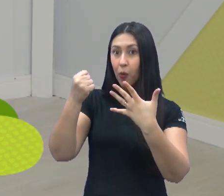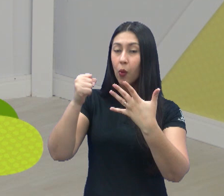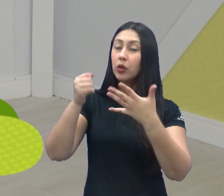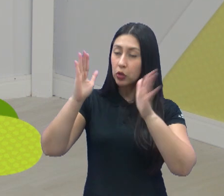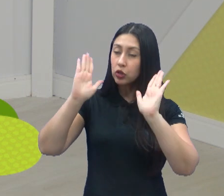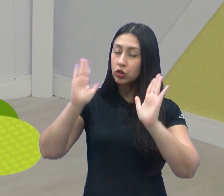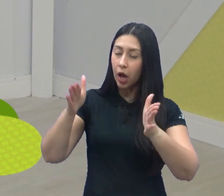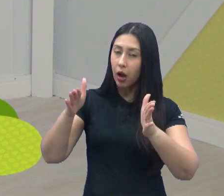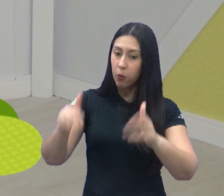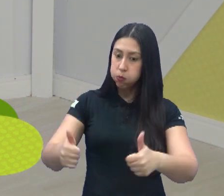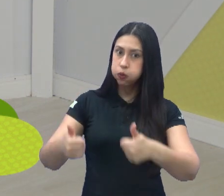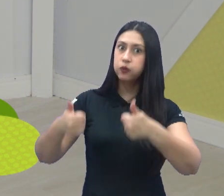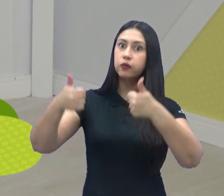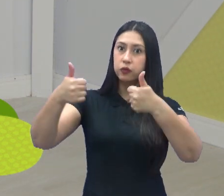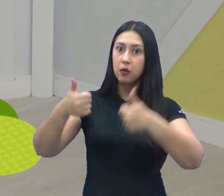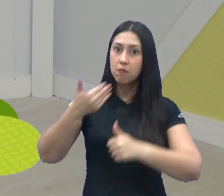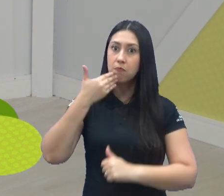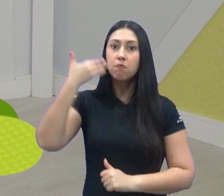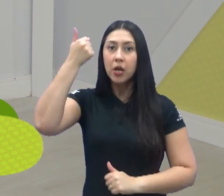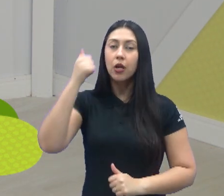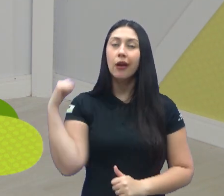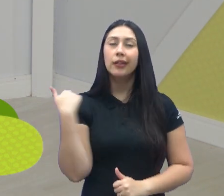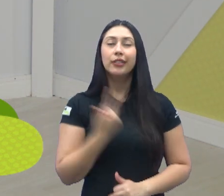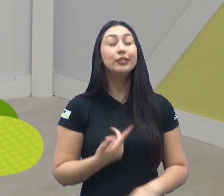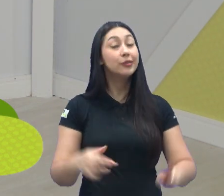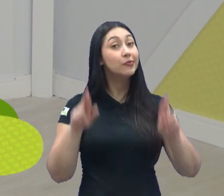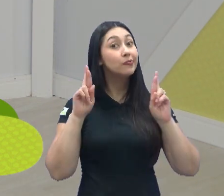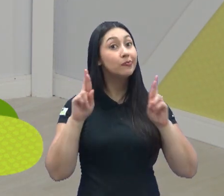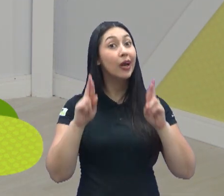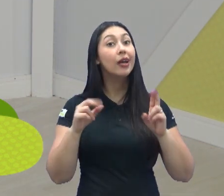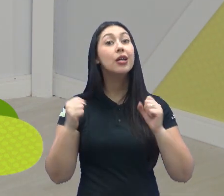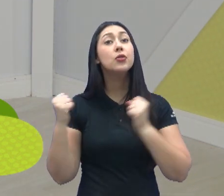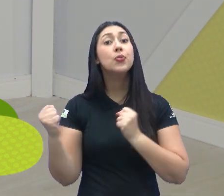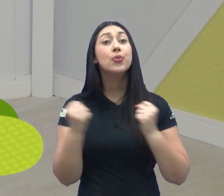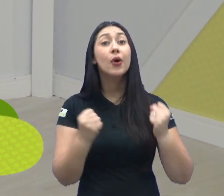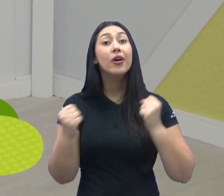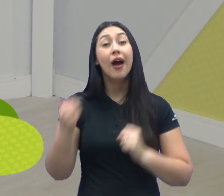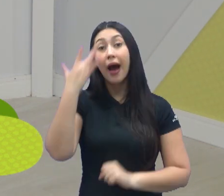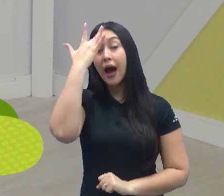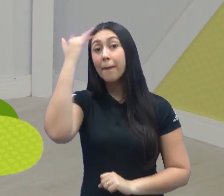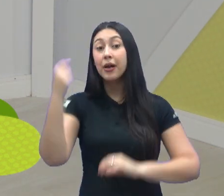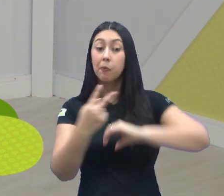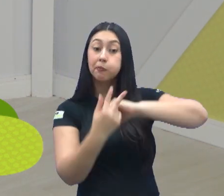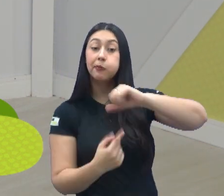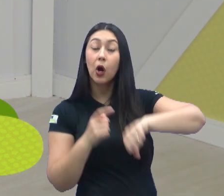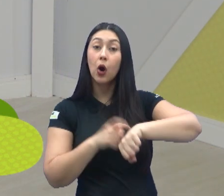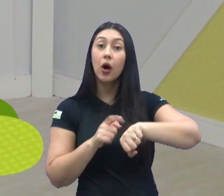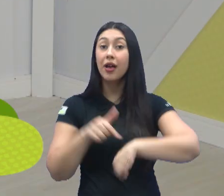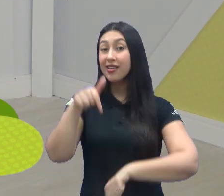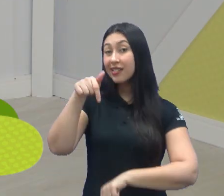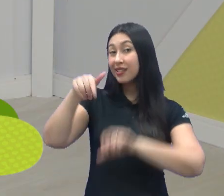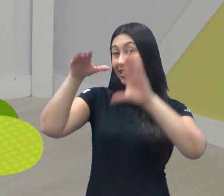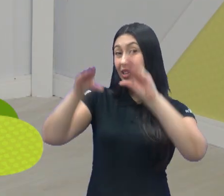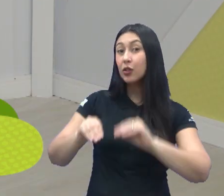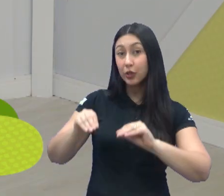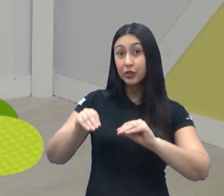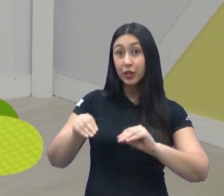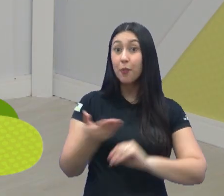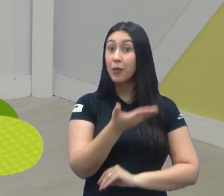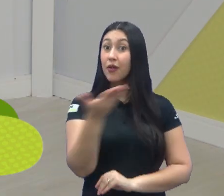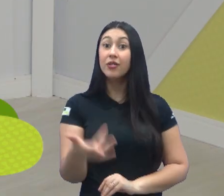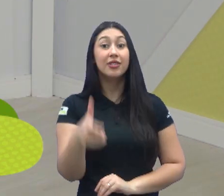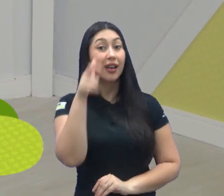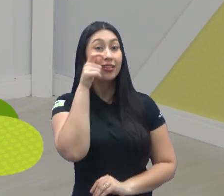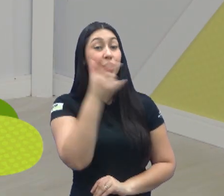moralmente muda para o São José, isso que a gente espera. Vamos torcer amanhã na Farmaconde Arena, 19 horas, jogão para você acompanhar, você que é